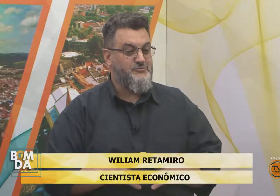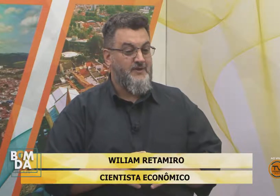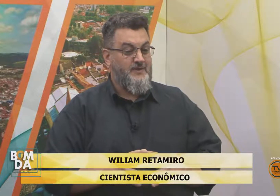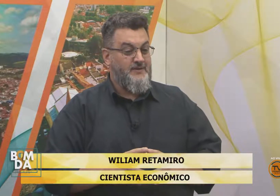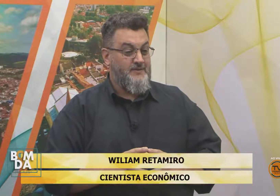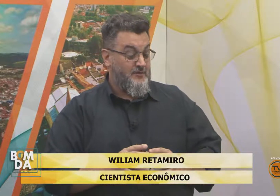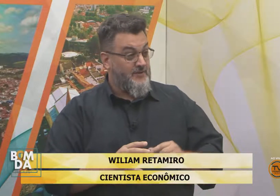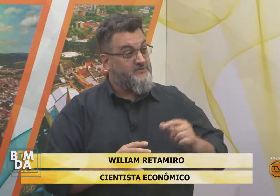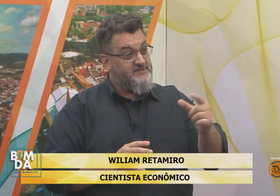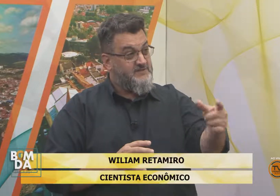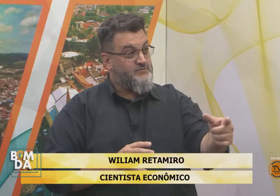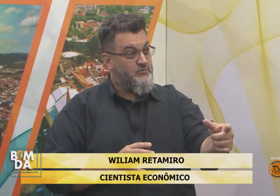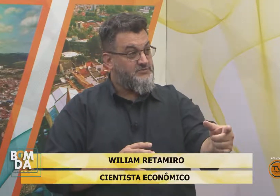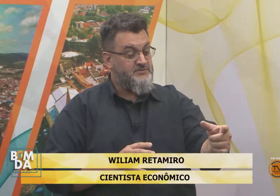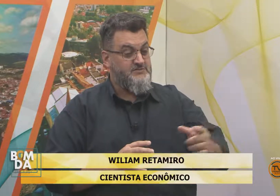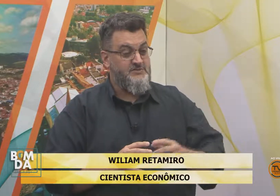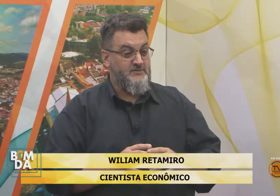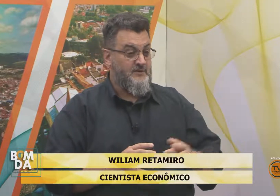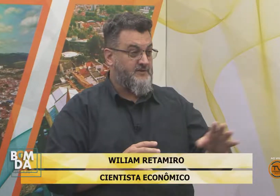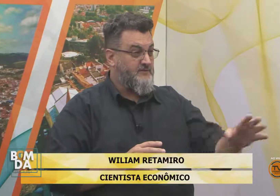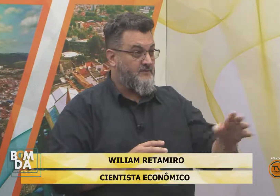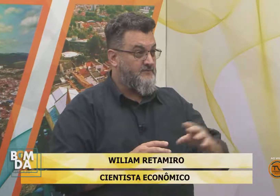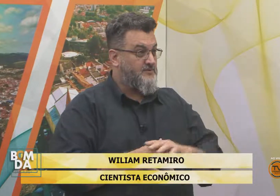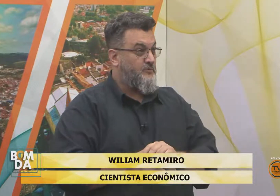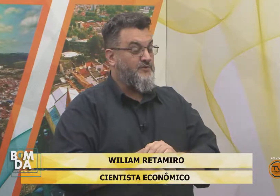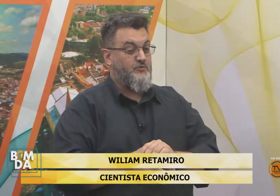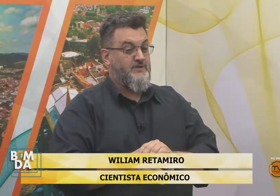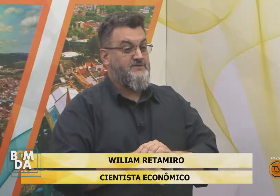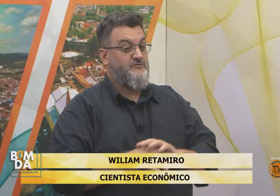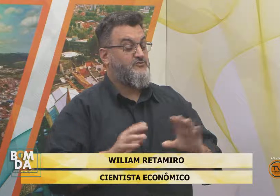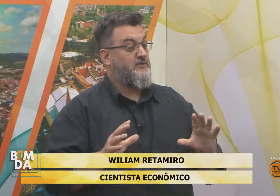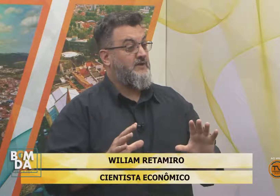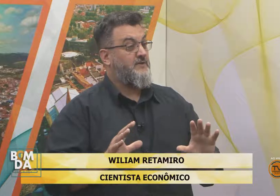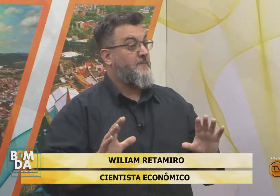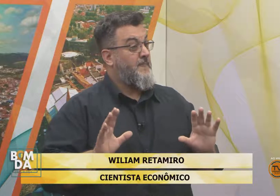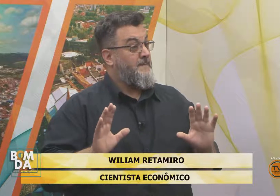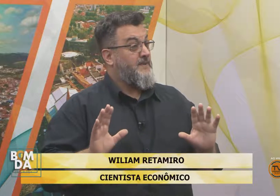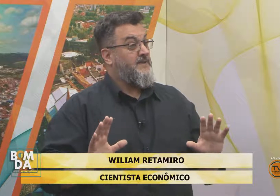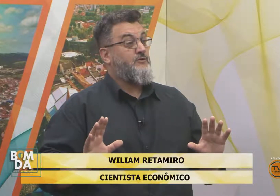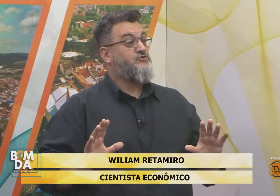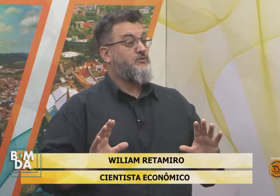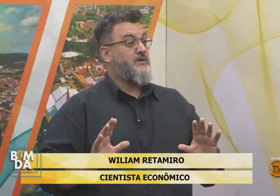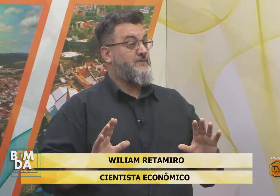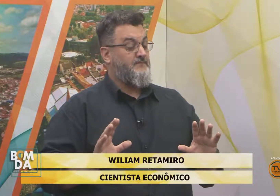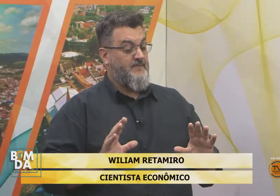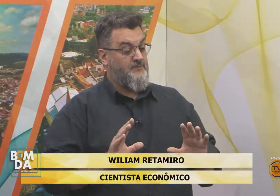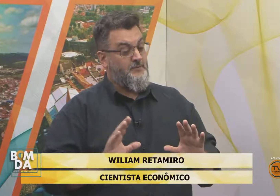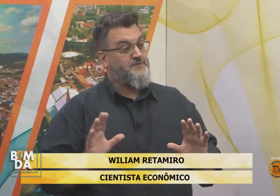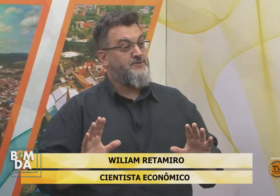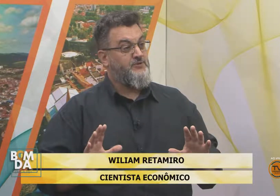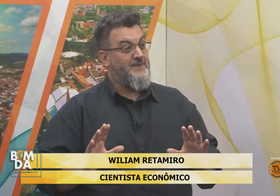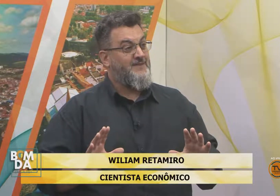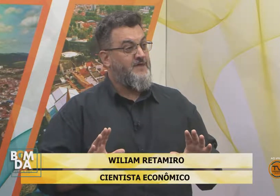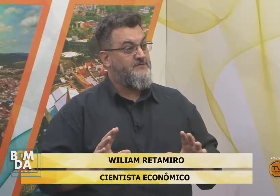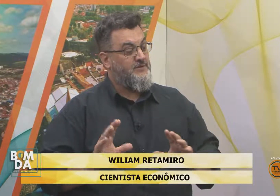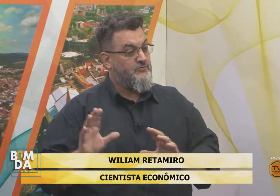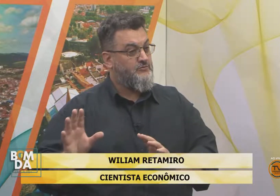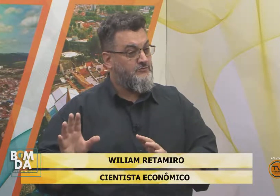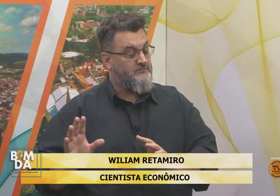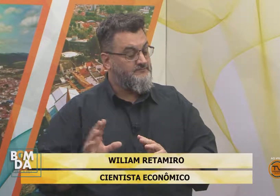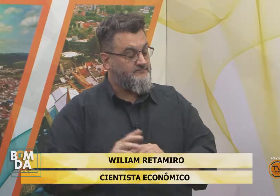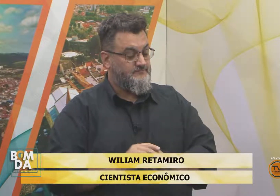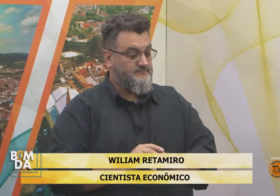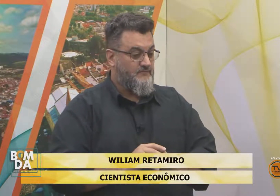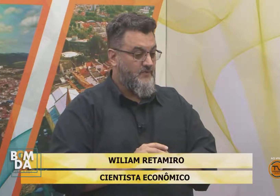fato, isso. E também não esquecer das contas de início de ano, né? Você comentou a questão escolar, né? Material escolar, só para a gente poder ter uma ideia, de